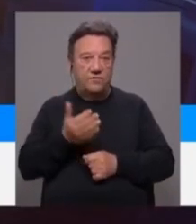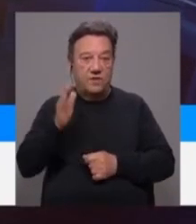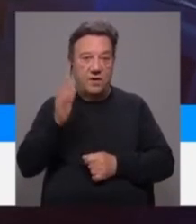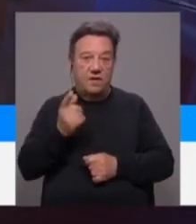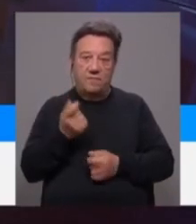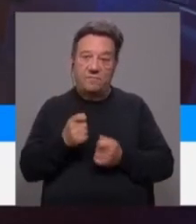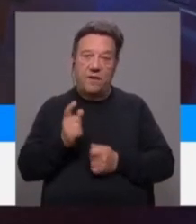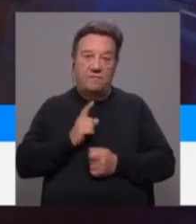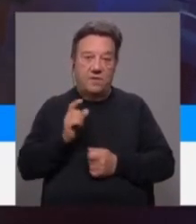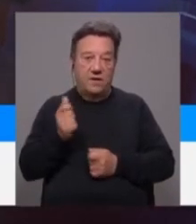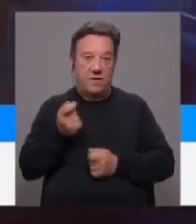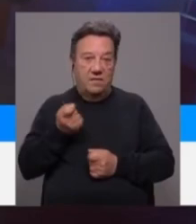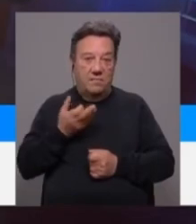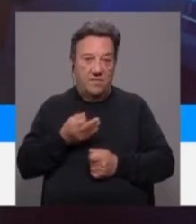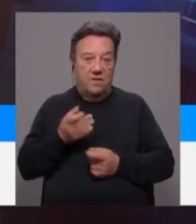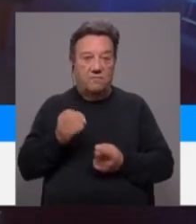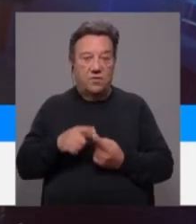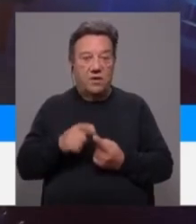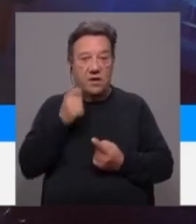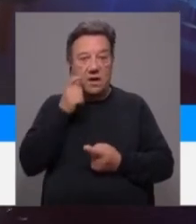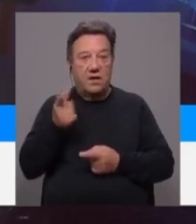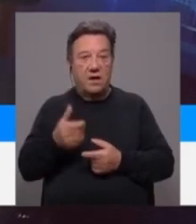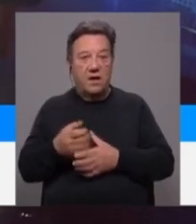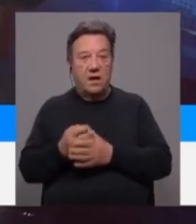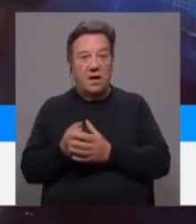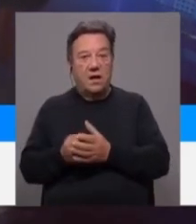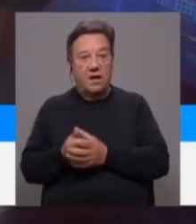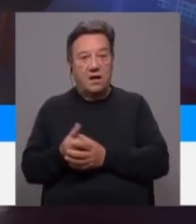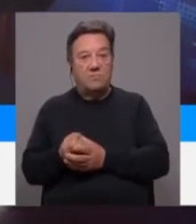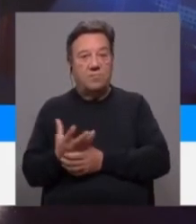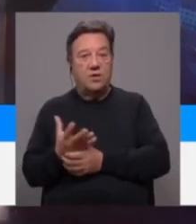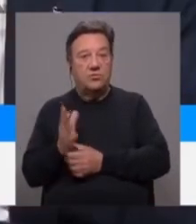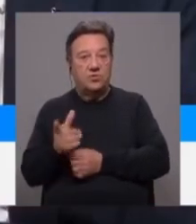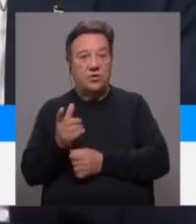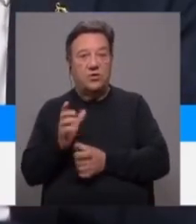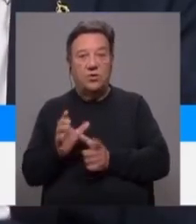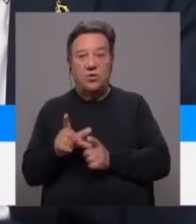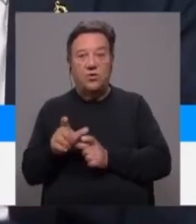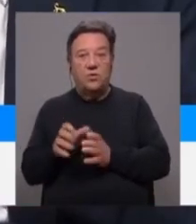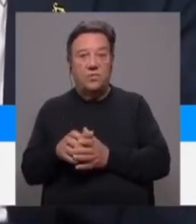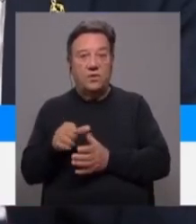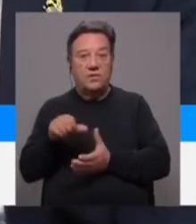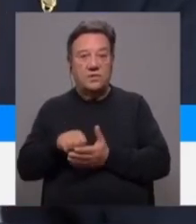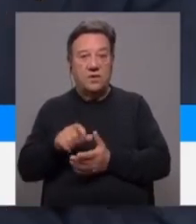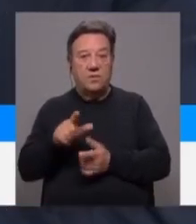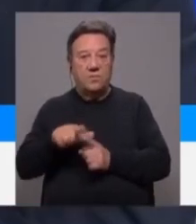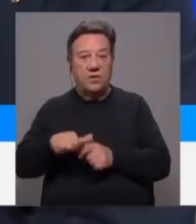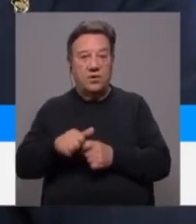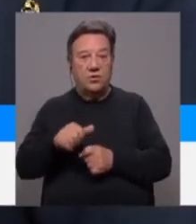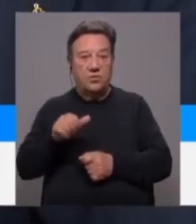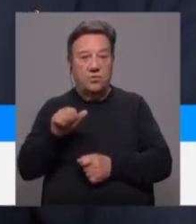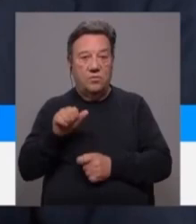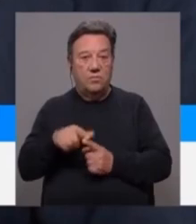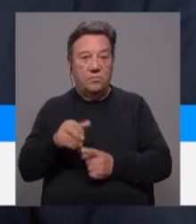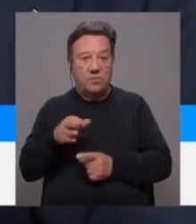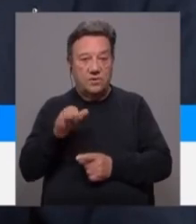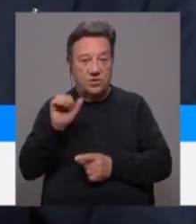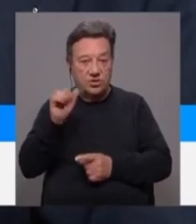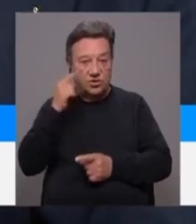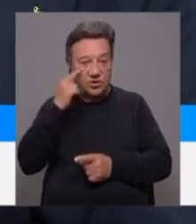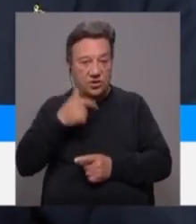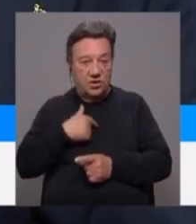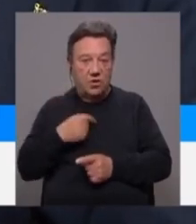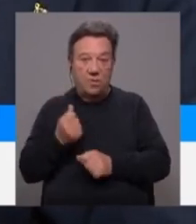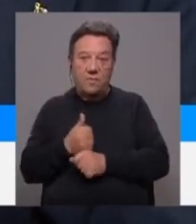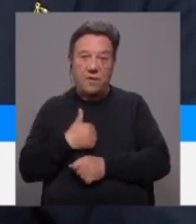a privatização da EDP foi quem abriu o garrafas de champanhe ou a central do partido comunista chinês que comprou as